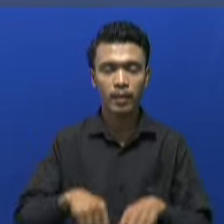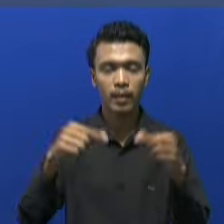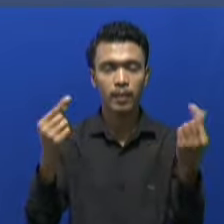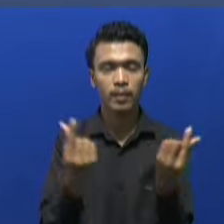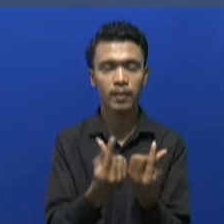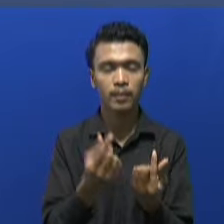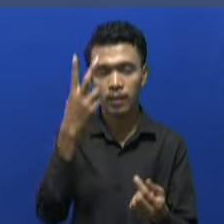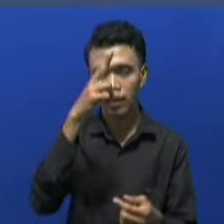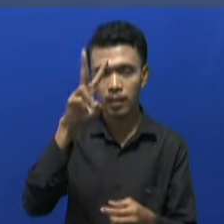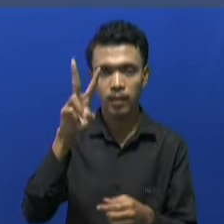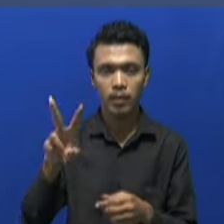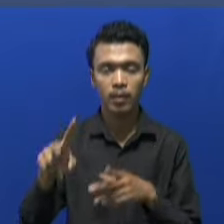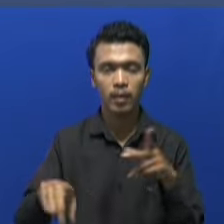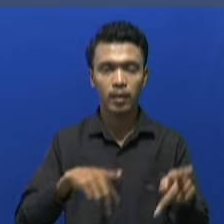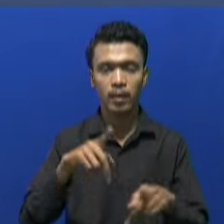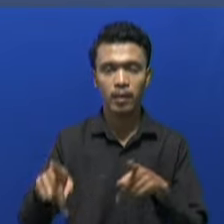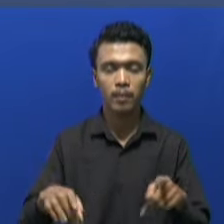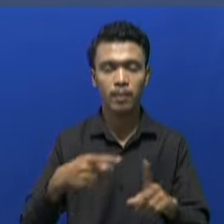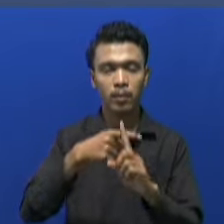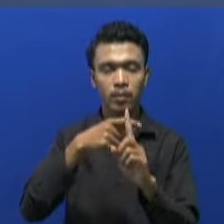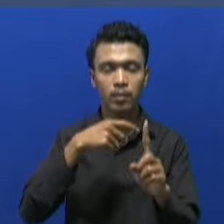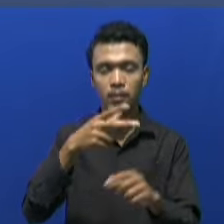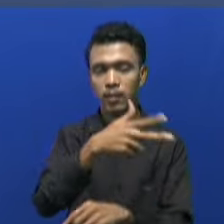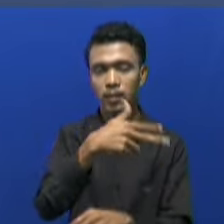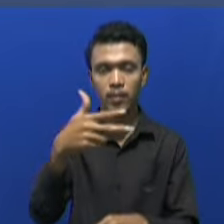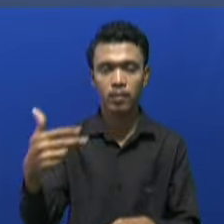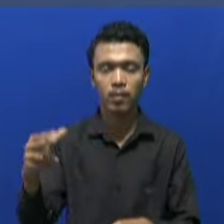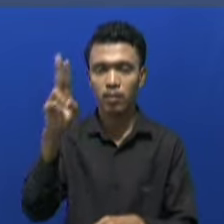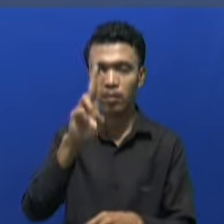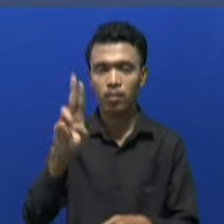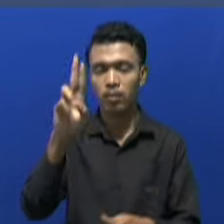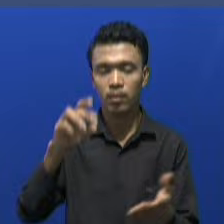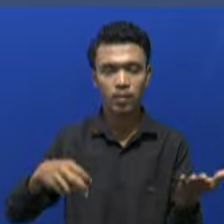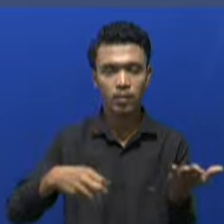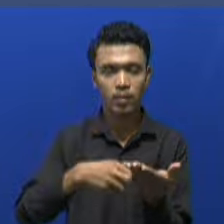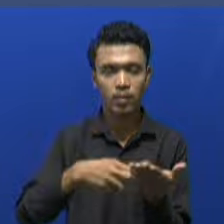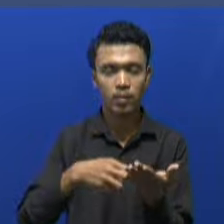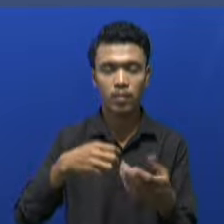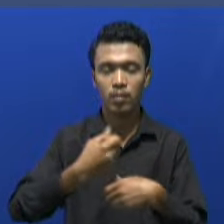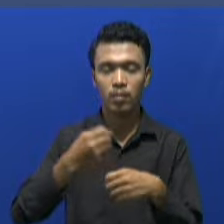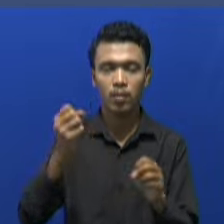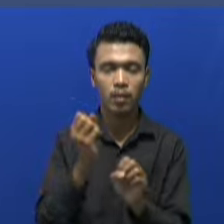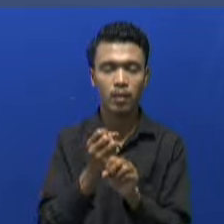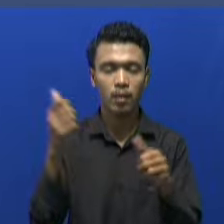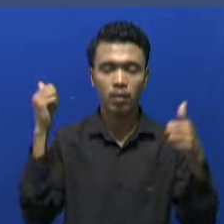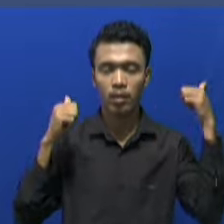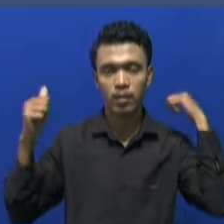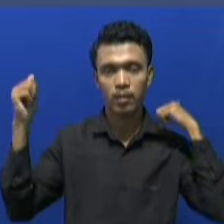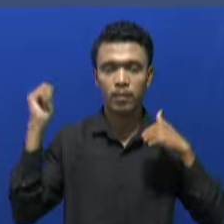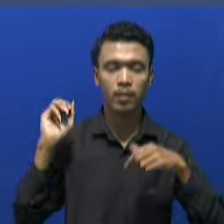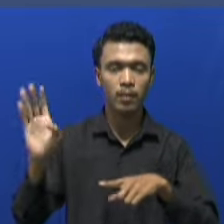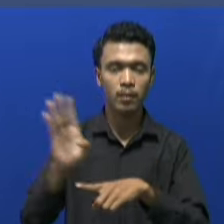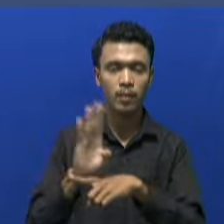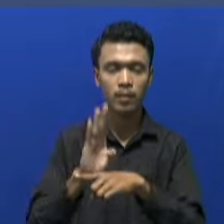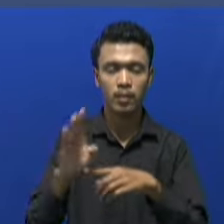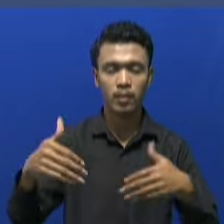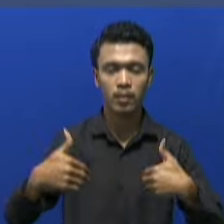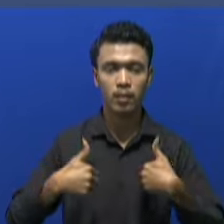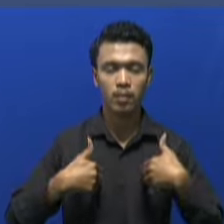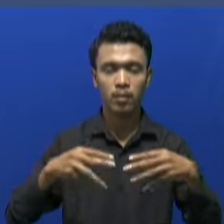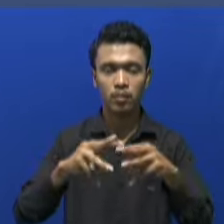Equipa conjunta identifica cidadão estrangeiro russo Indonésia usa visto turista, halau atividade de negócio e a